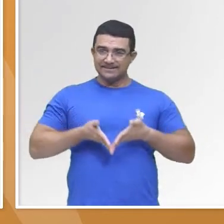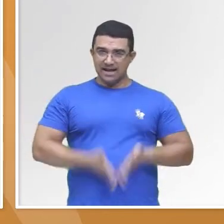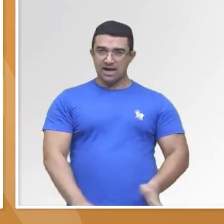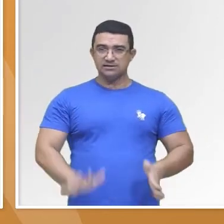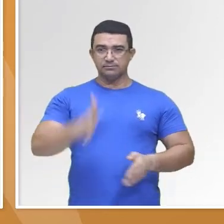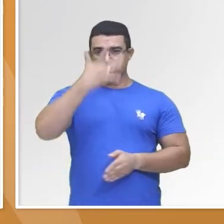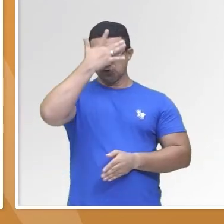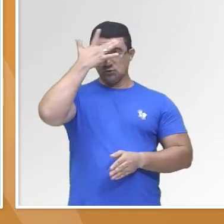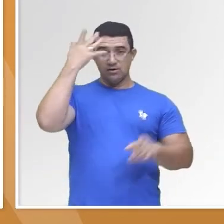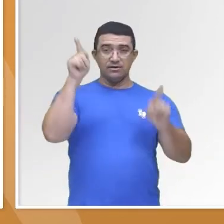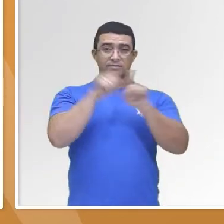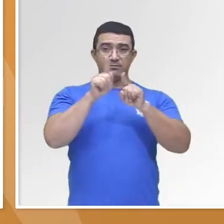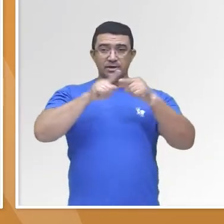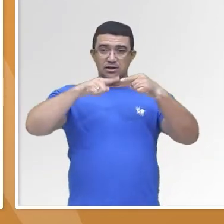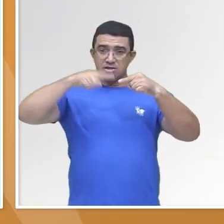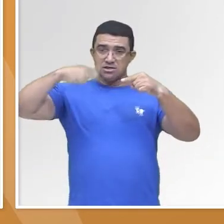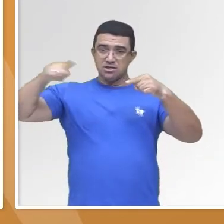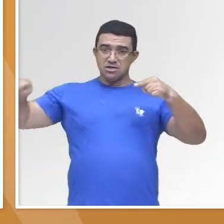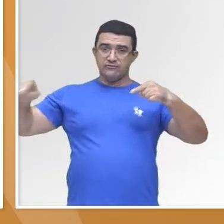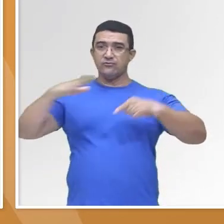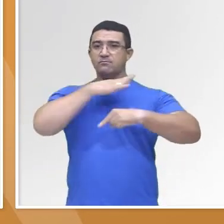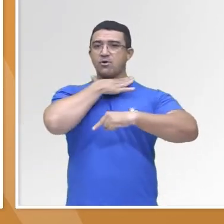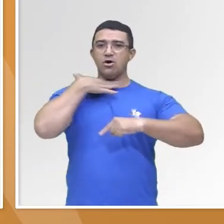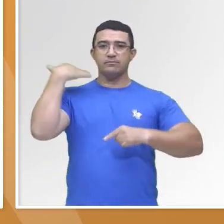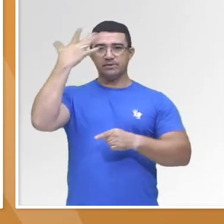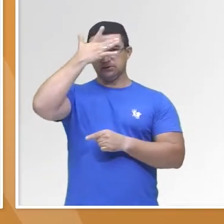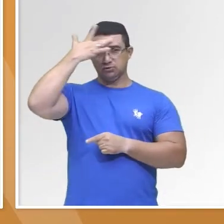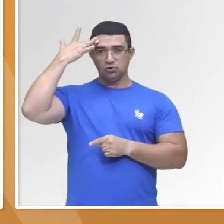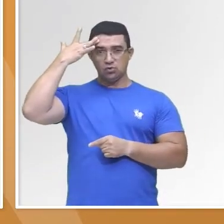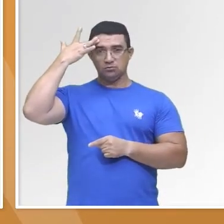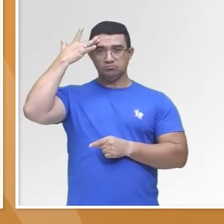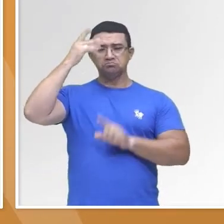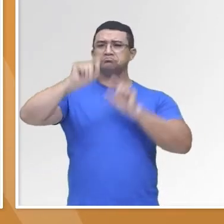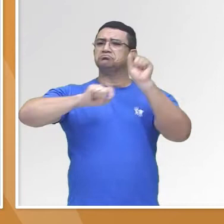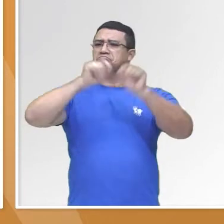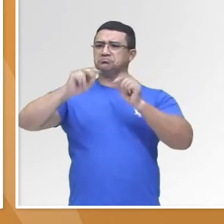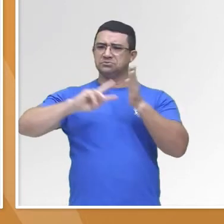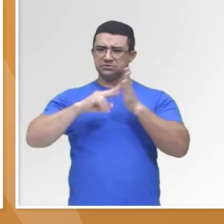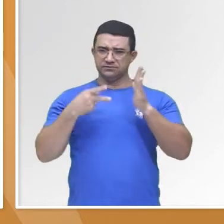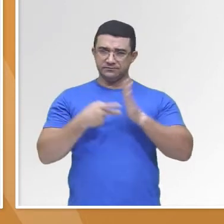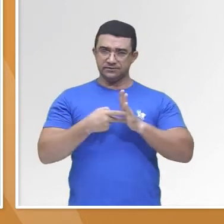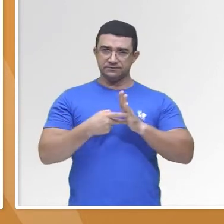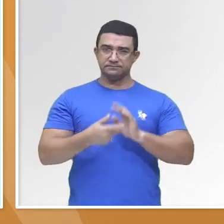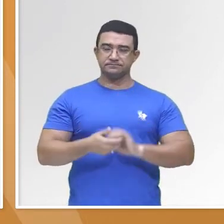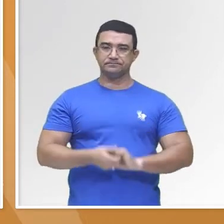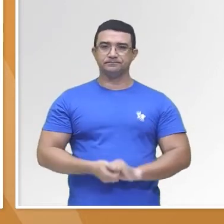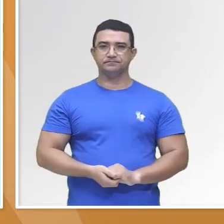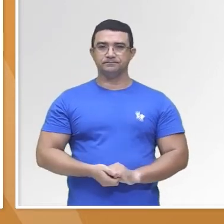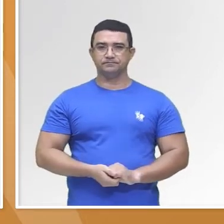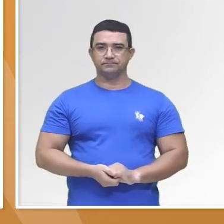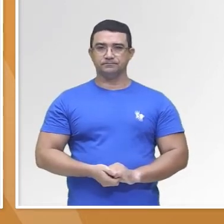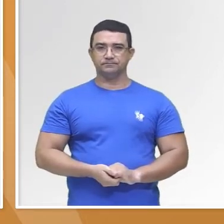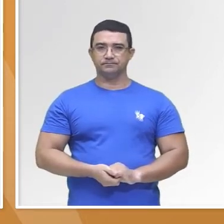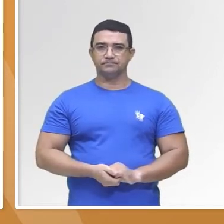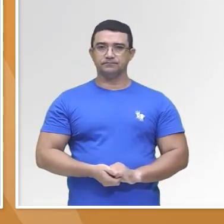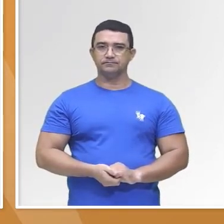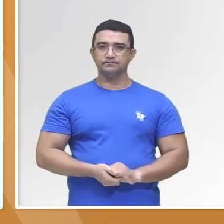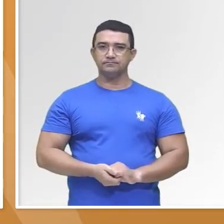mortalidade. Né? O que é isso? Nós já verificamos em aulas passadas, né? A isso nós damos o nome